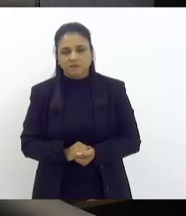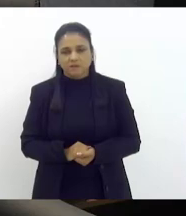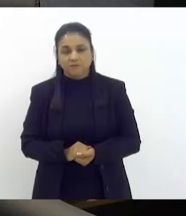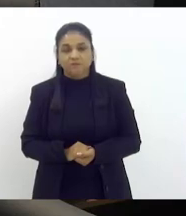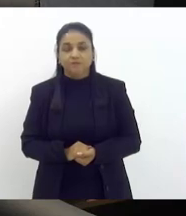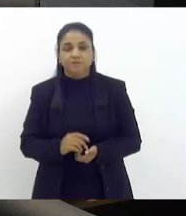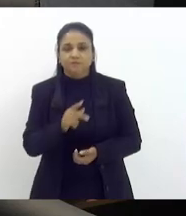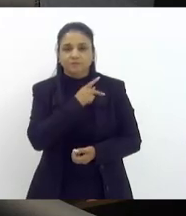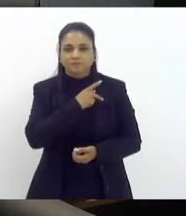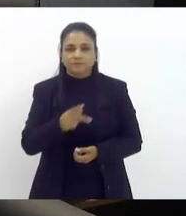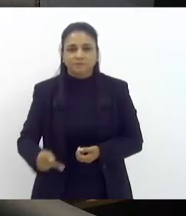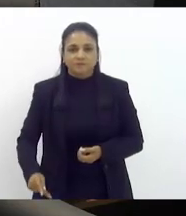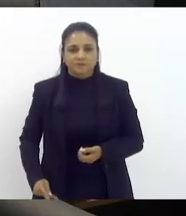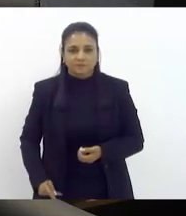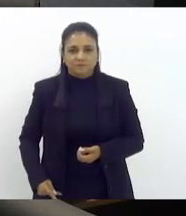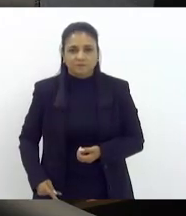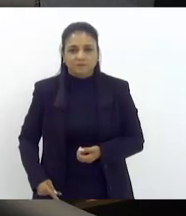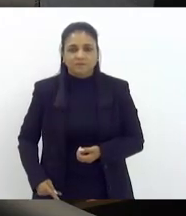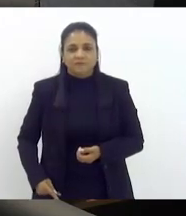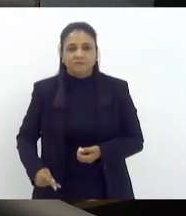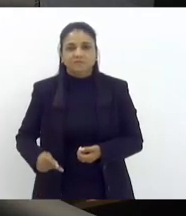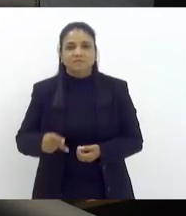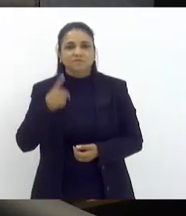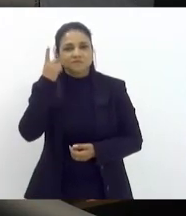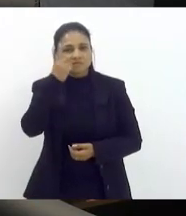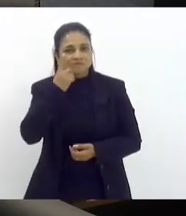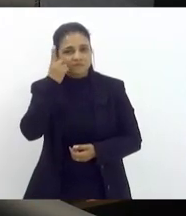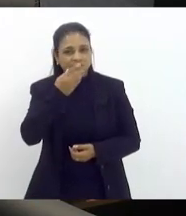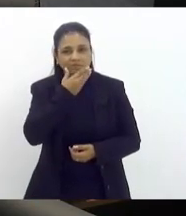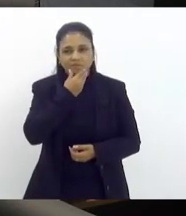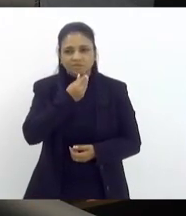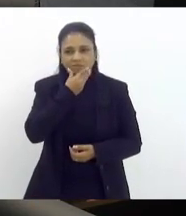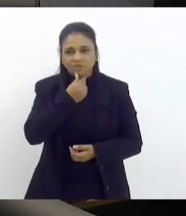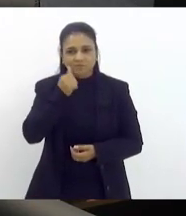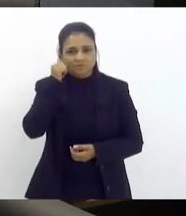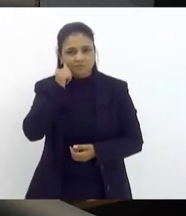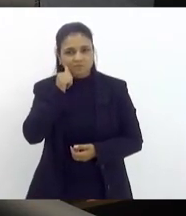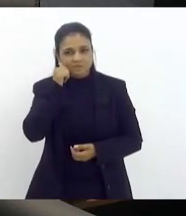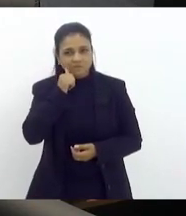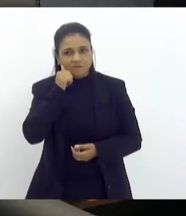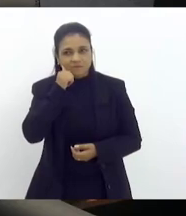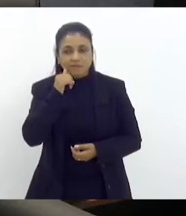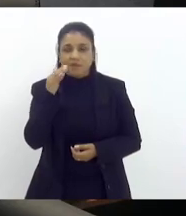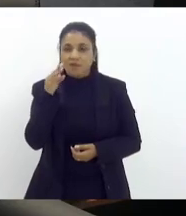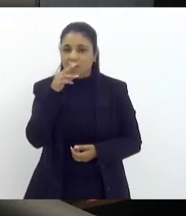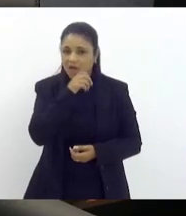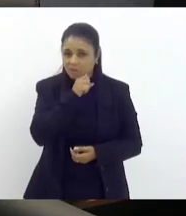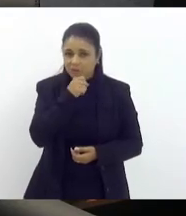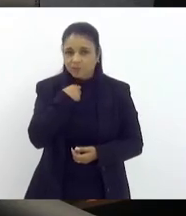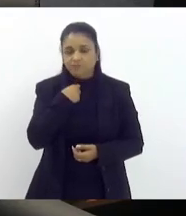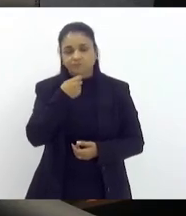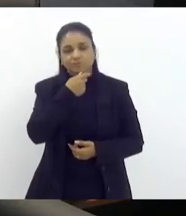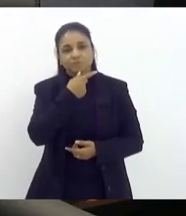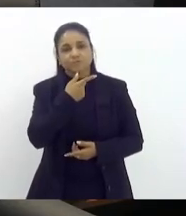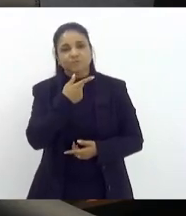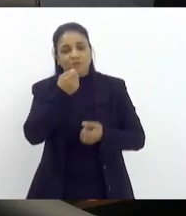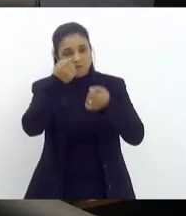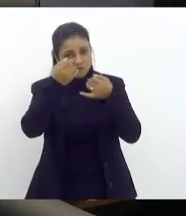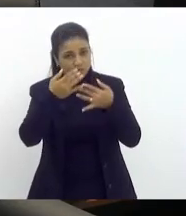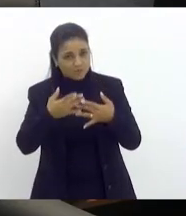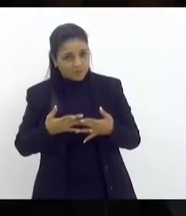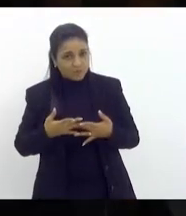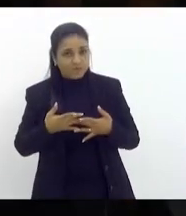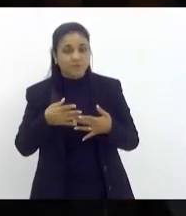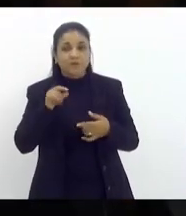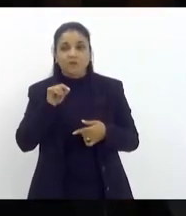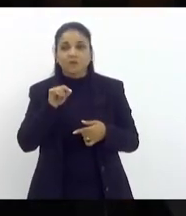senhora presidenta assim senhoras deputadas senhores deputados muito rápido senhora Presidente porque nós